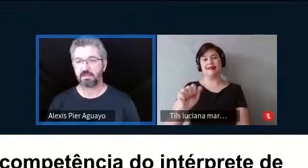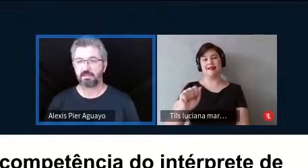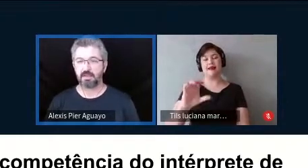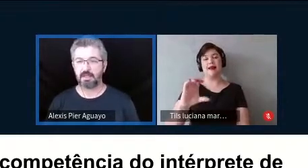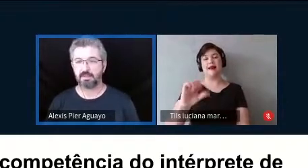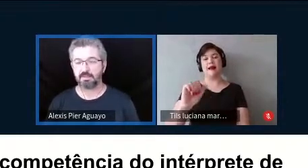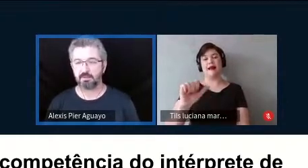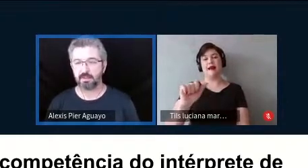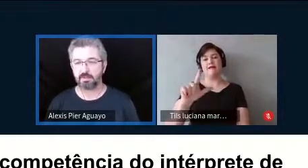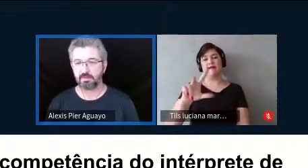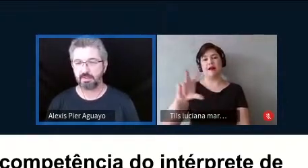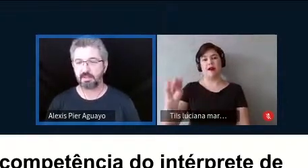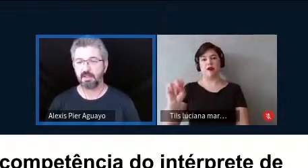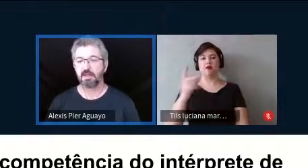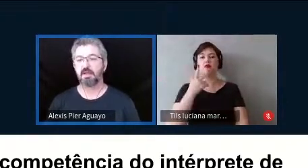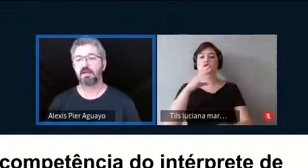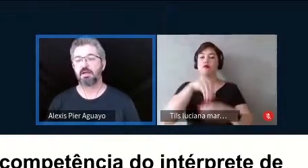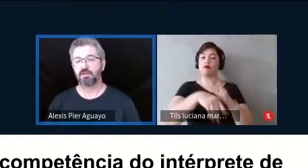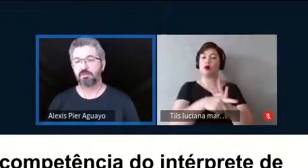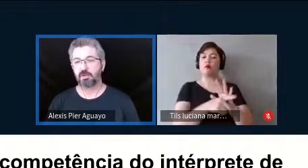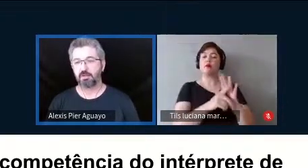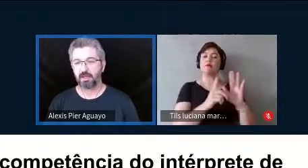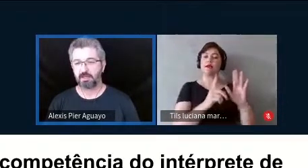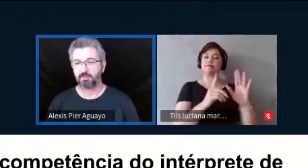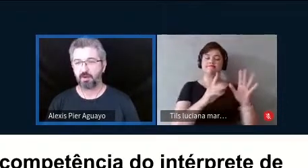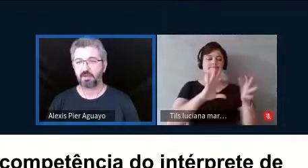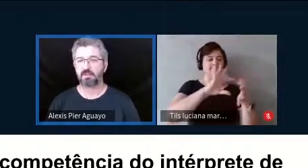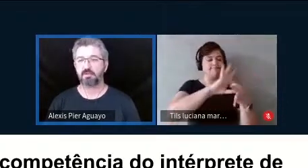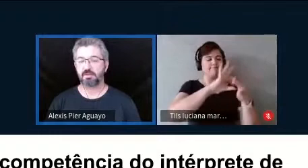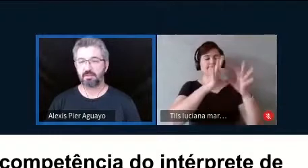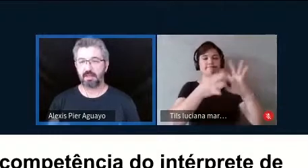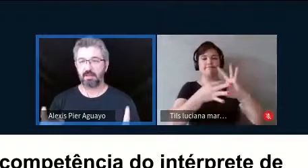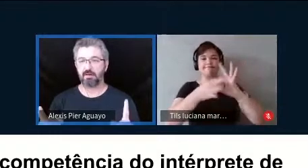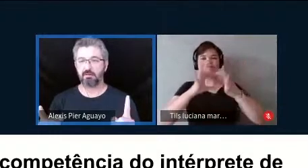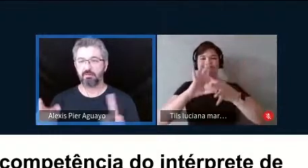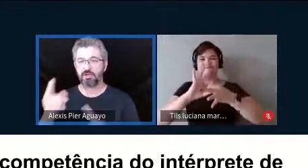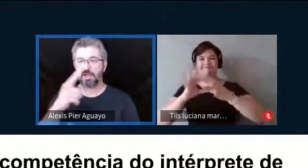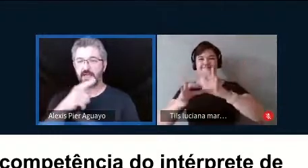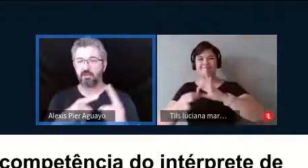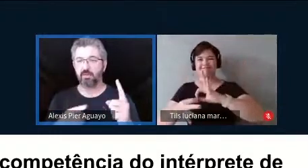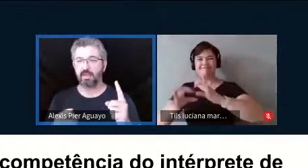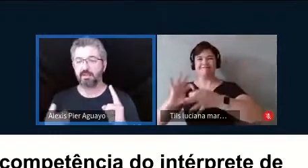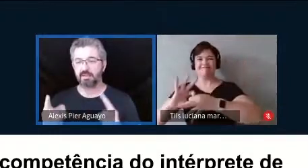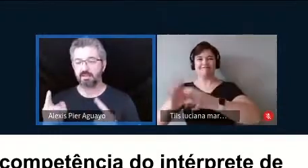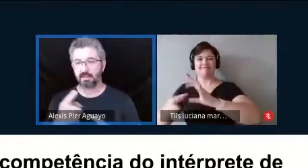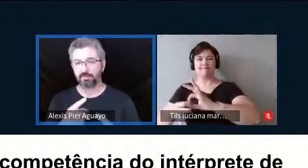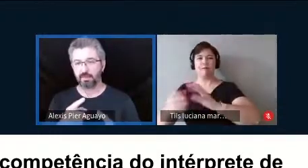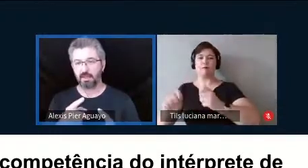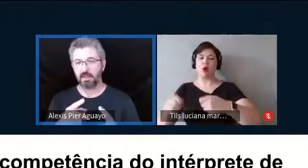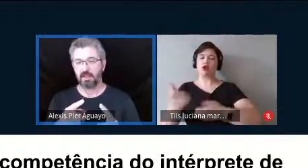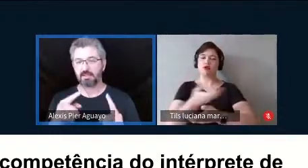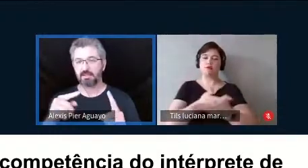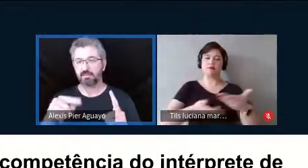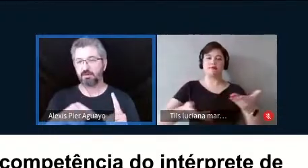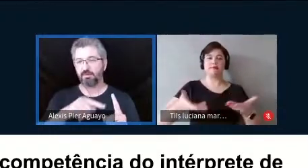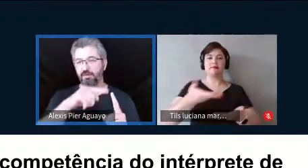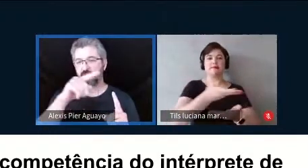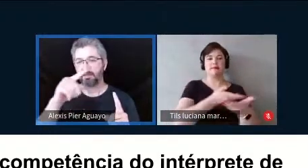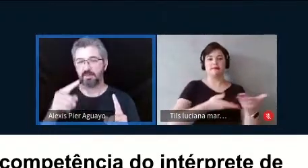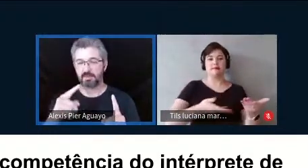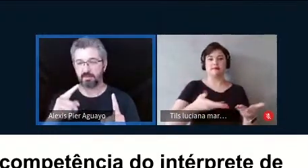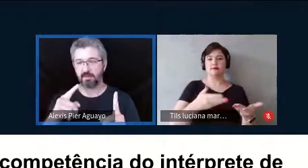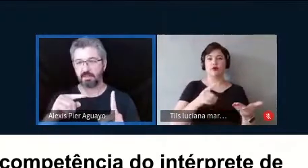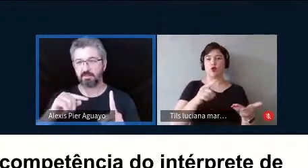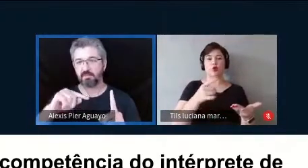não caixas isoladas em conexões, de modo que elas possam ter um diálogo entre si. Elas não